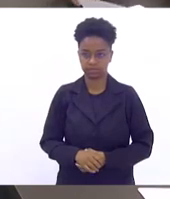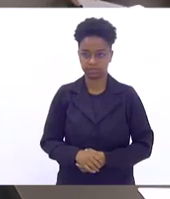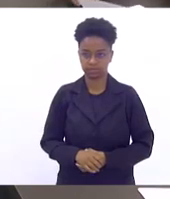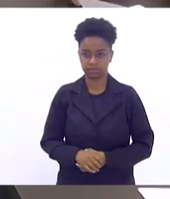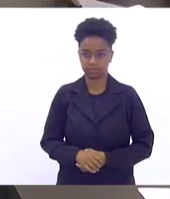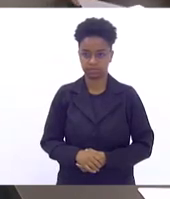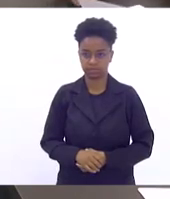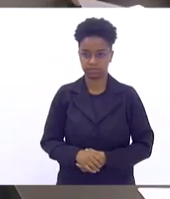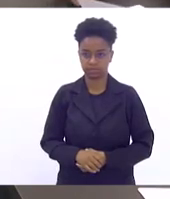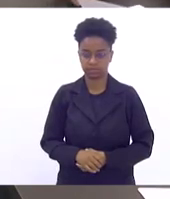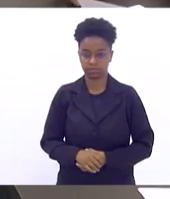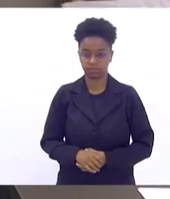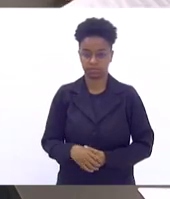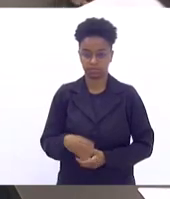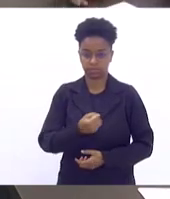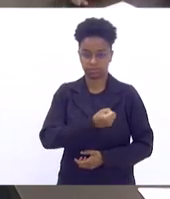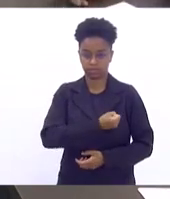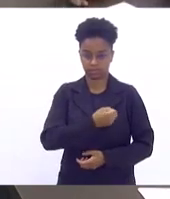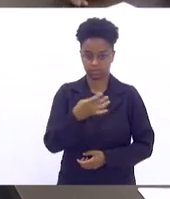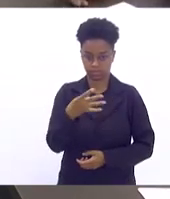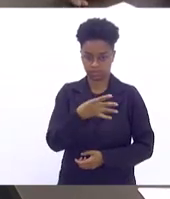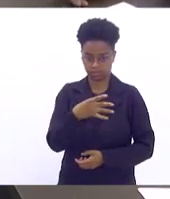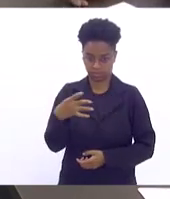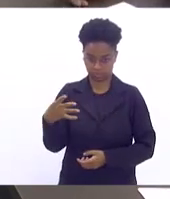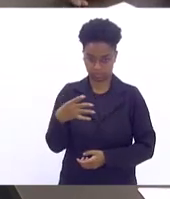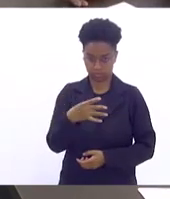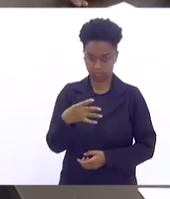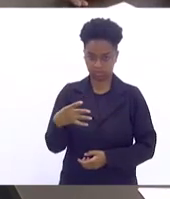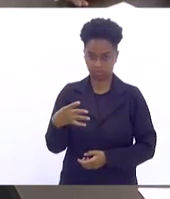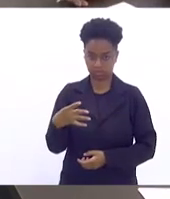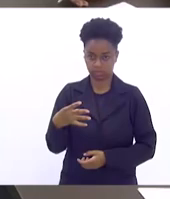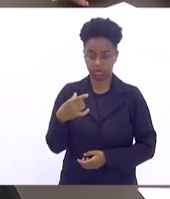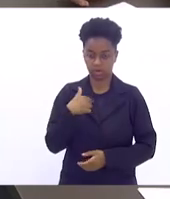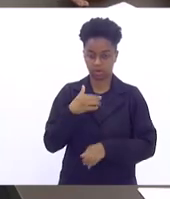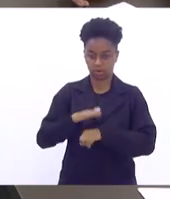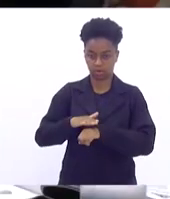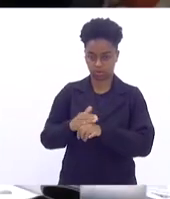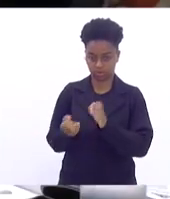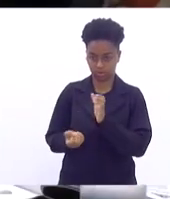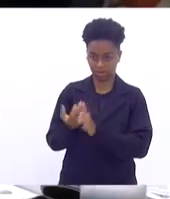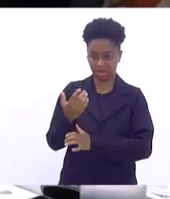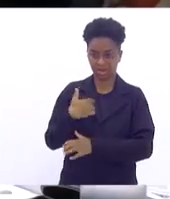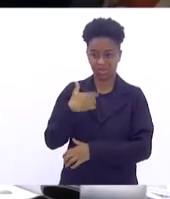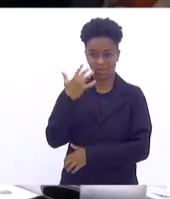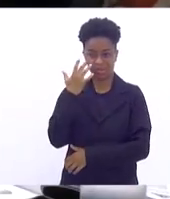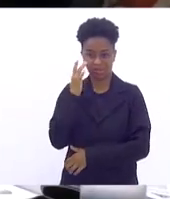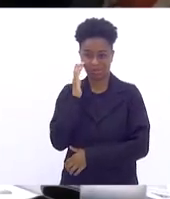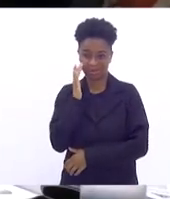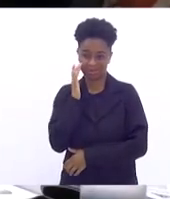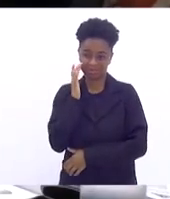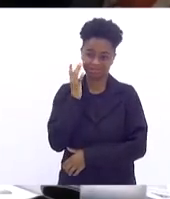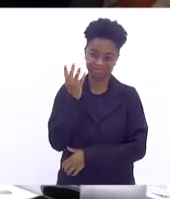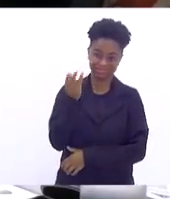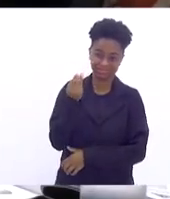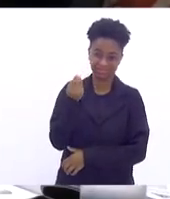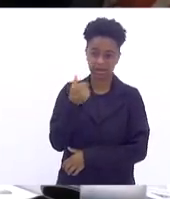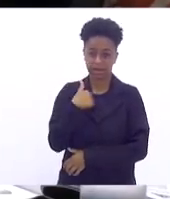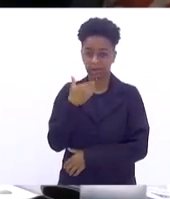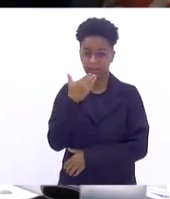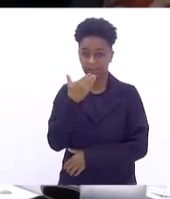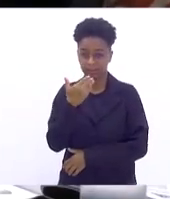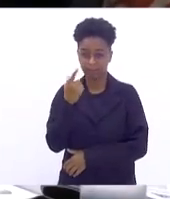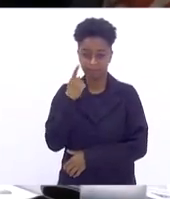esse 44 que eu sou autor eu tenho impressão eu não deu para verificar